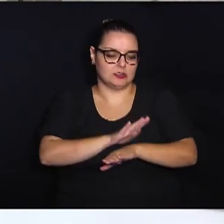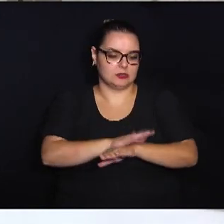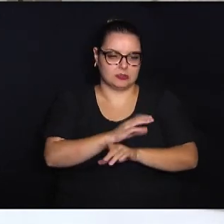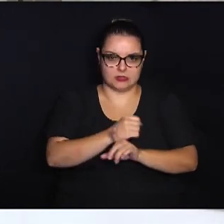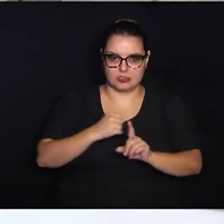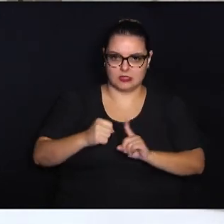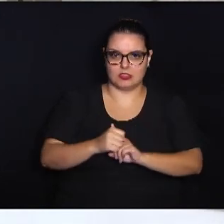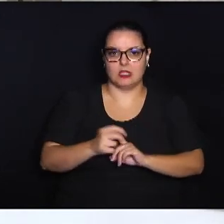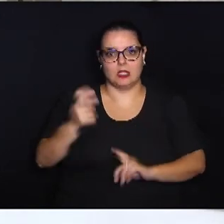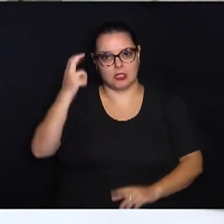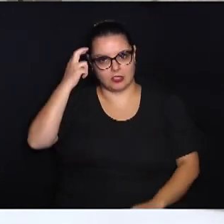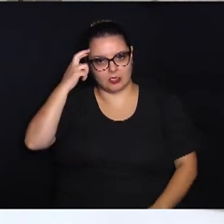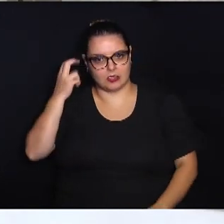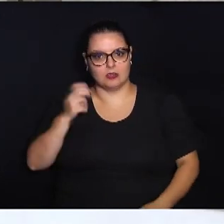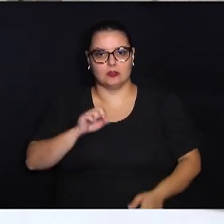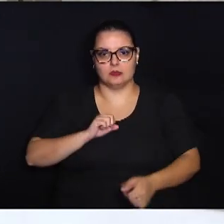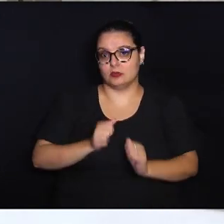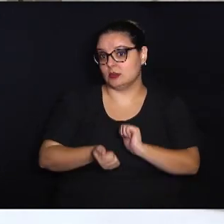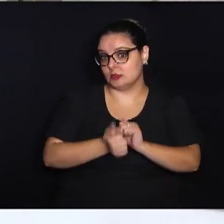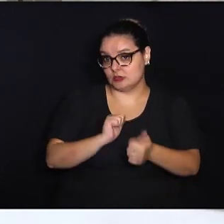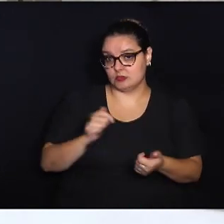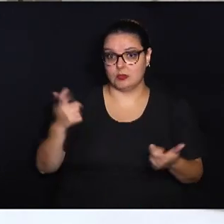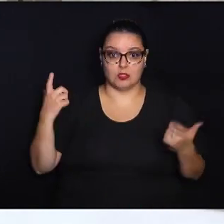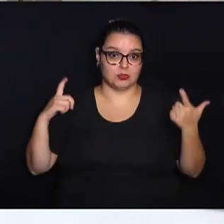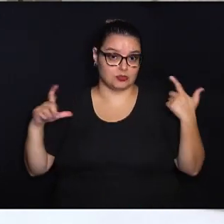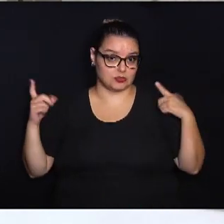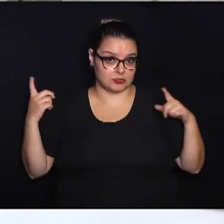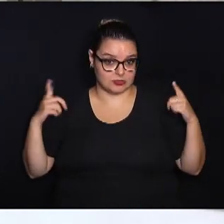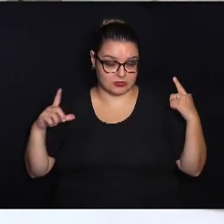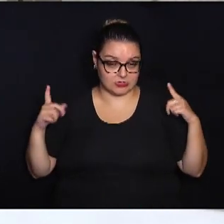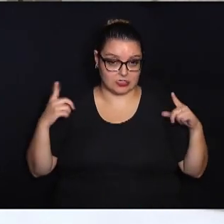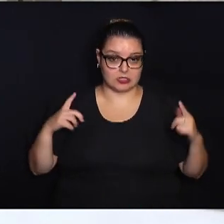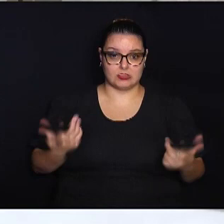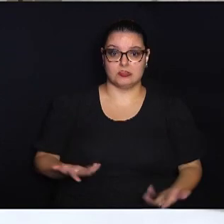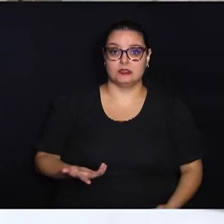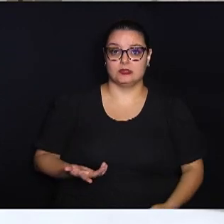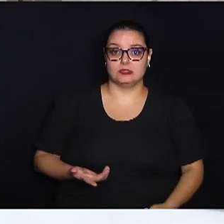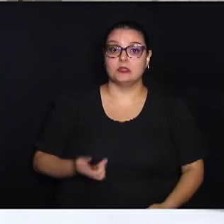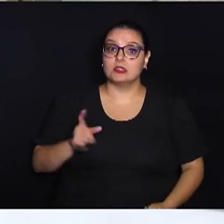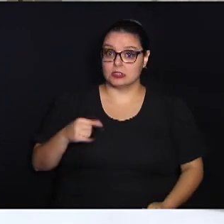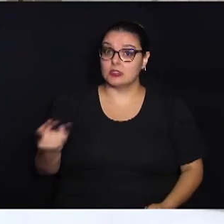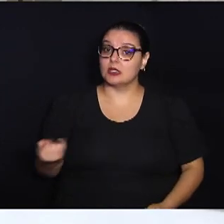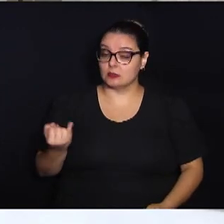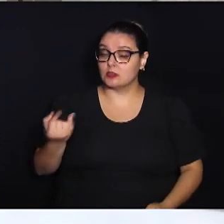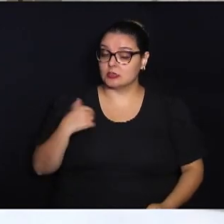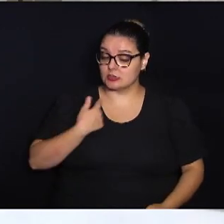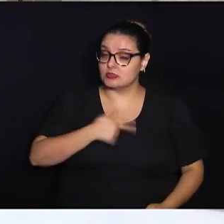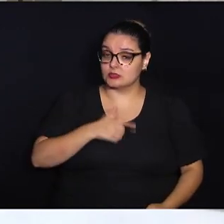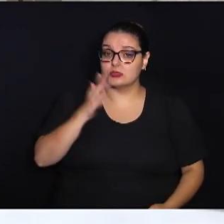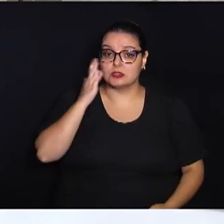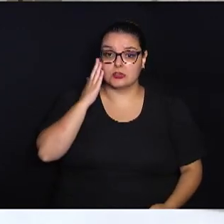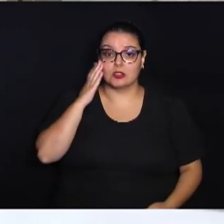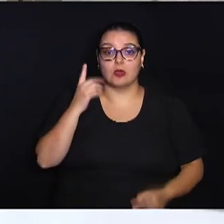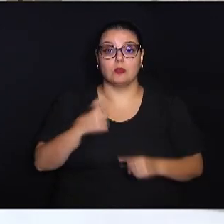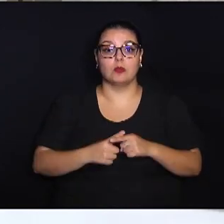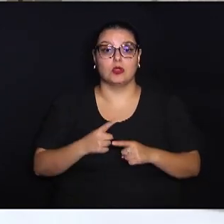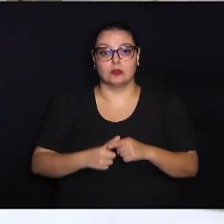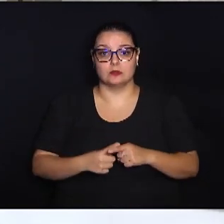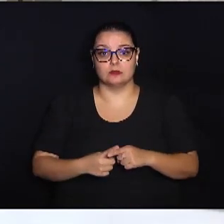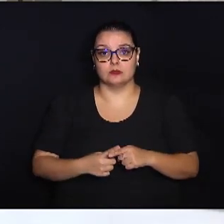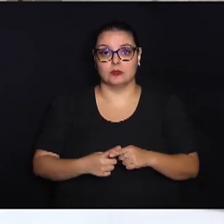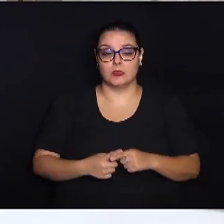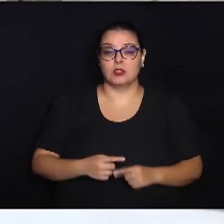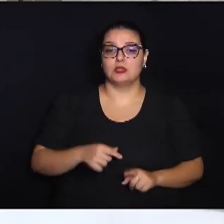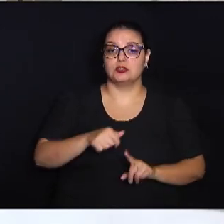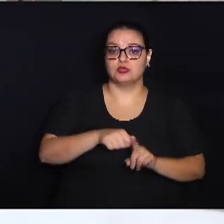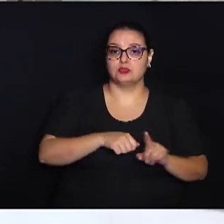de Cultura, Esporte, Lazer. E nós sabemos que isso é importante, porque desde